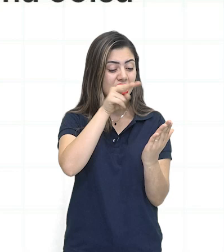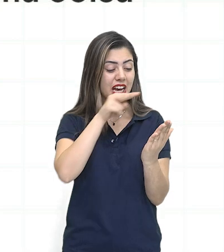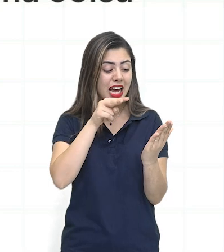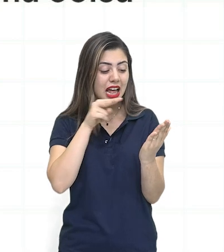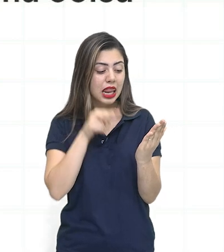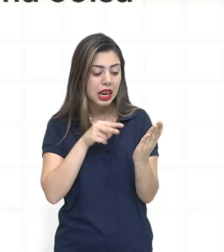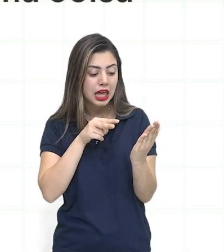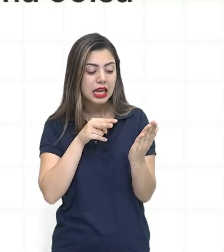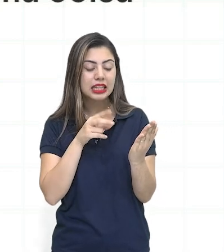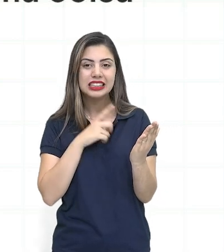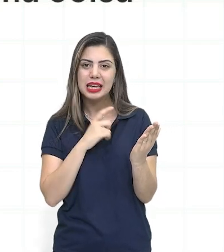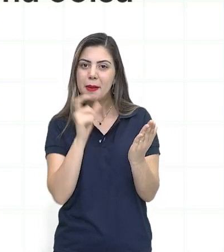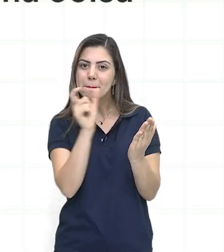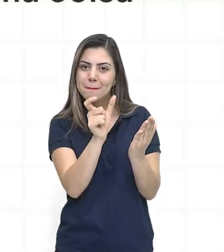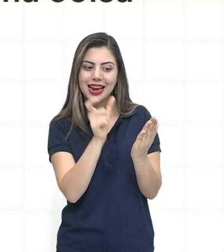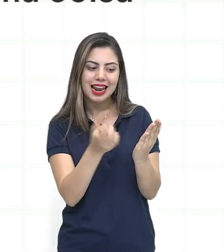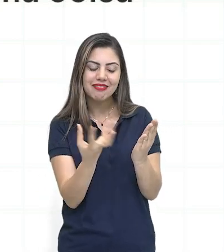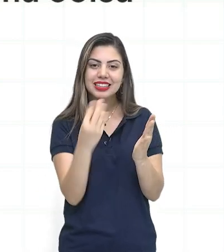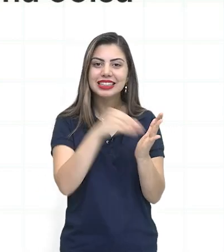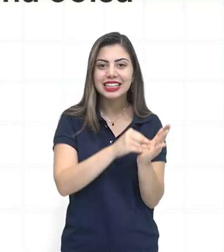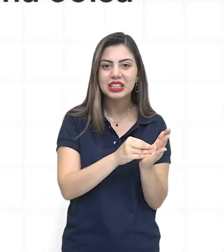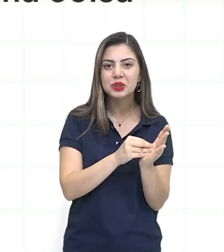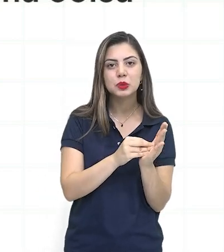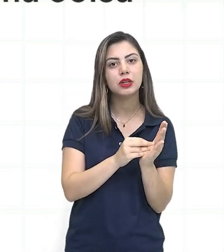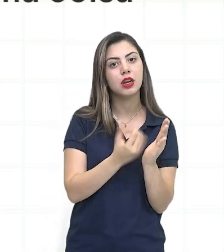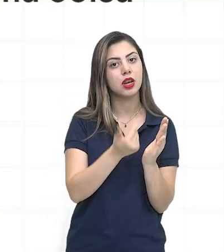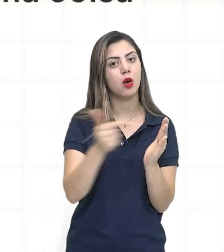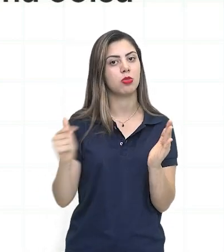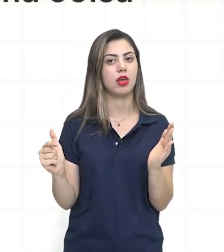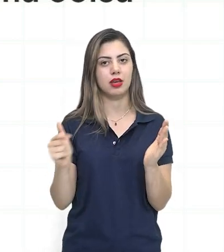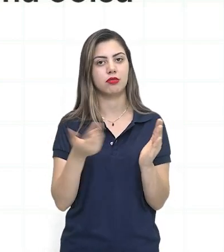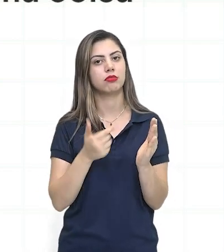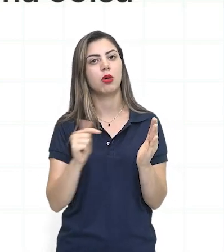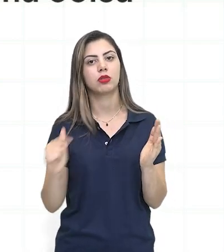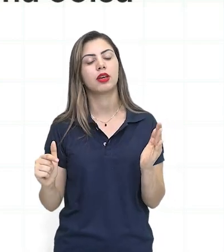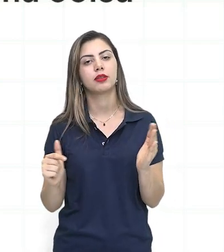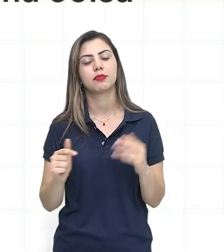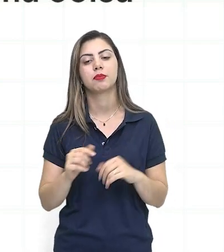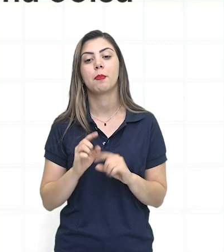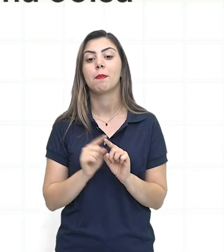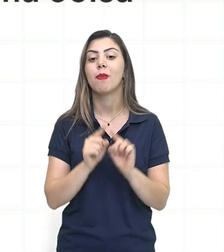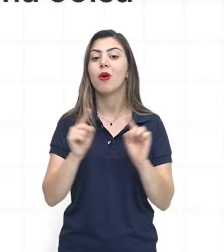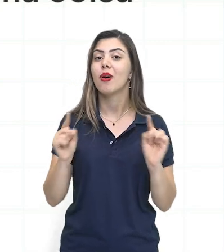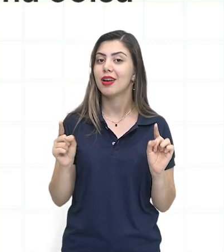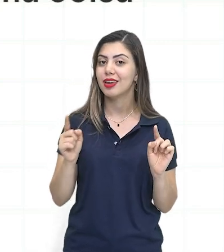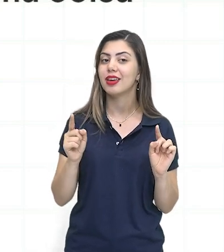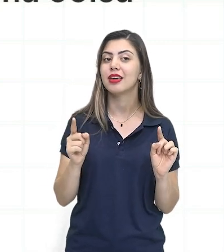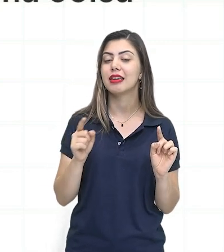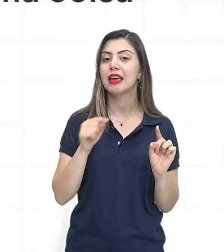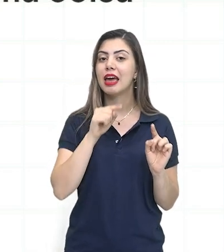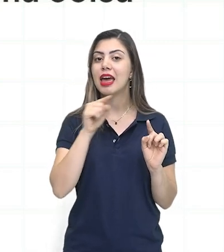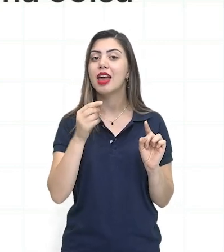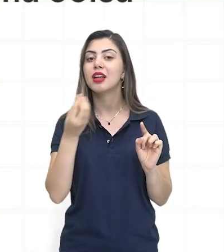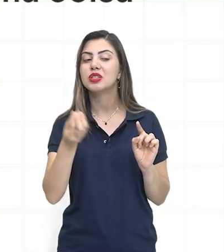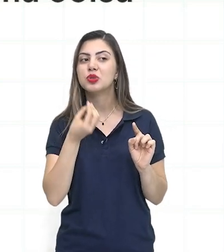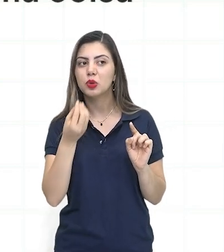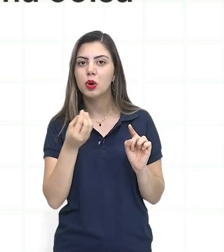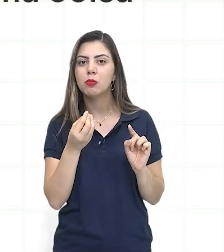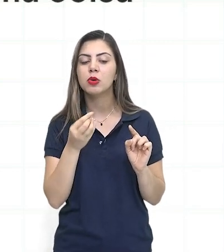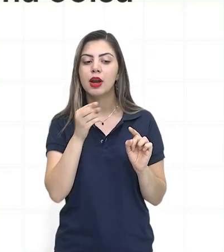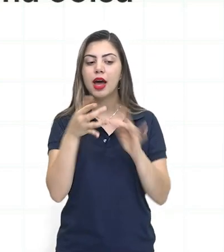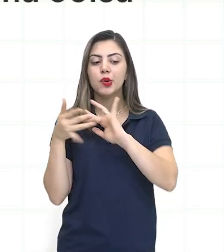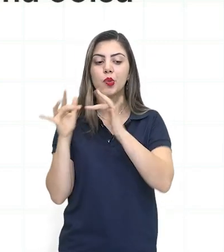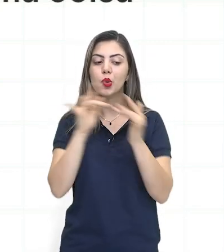expressas, elas não estão diretamente presentes no texto, mas elas existem. Elas podem